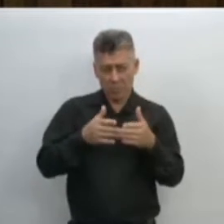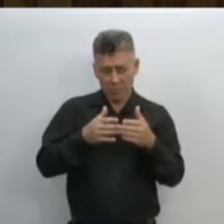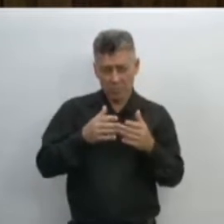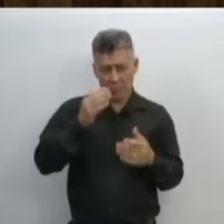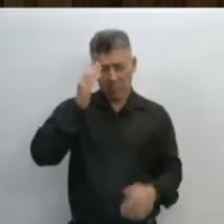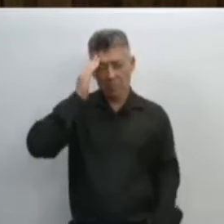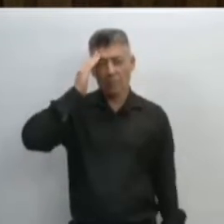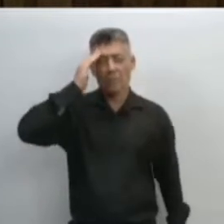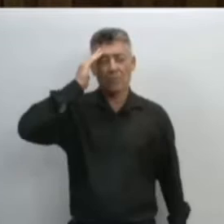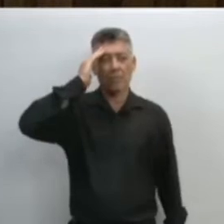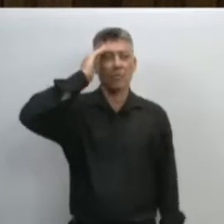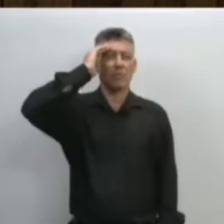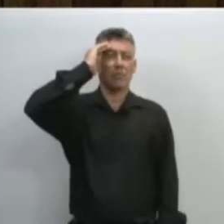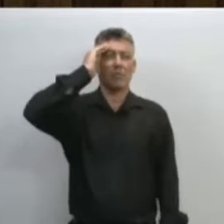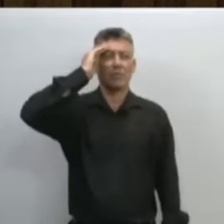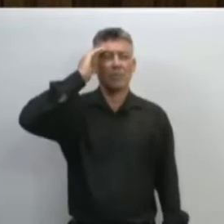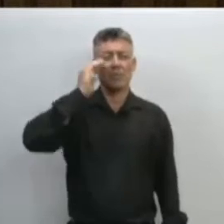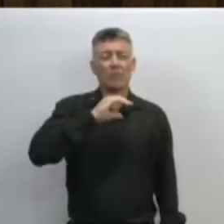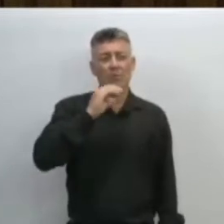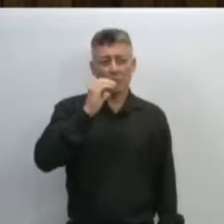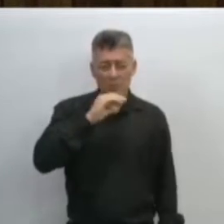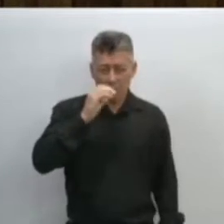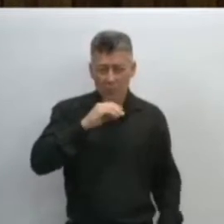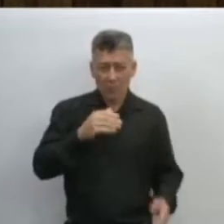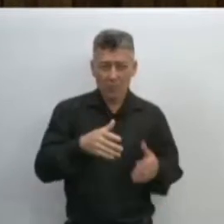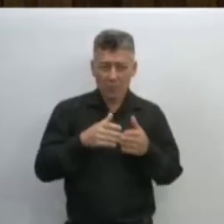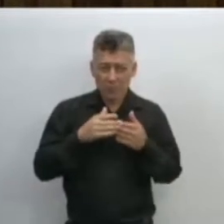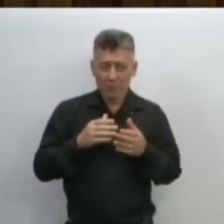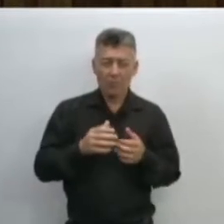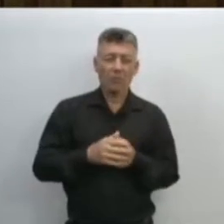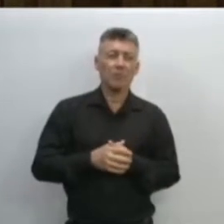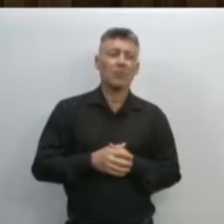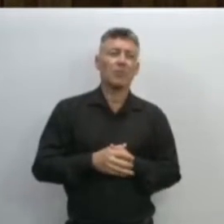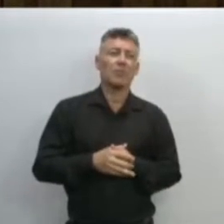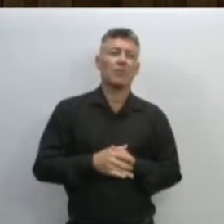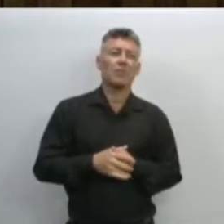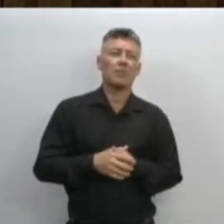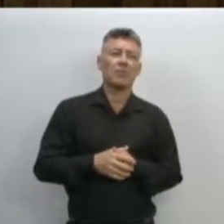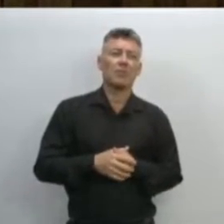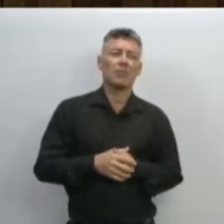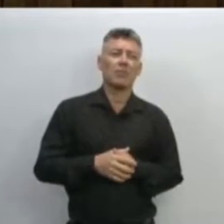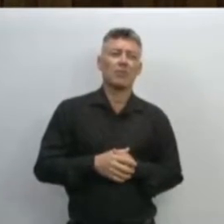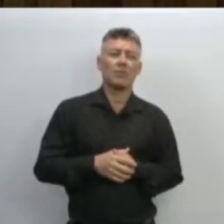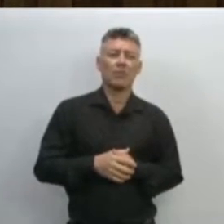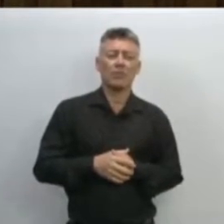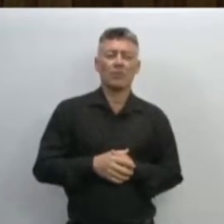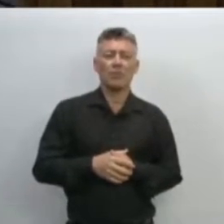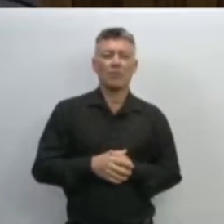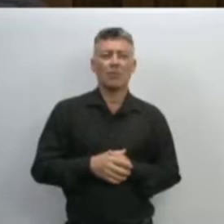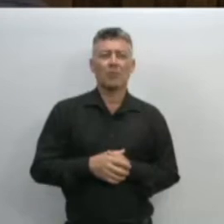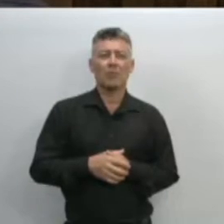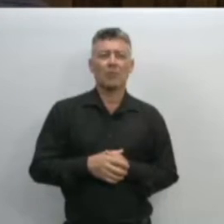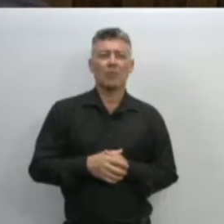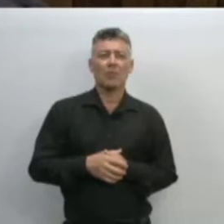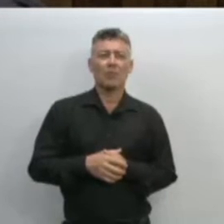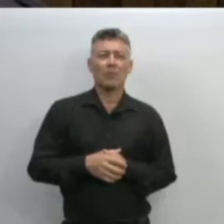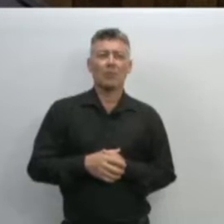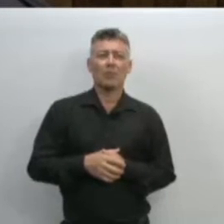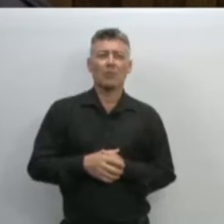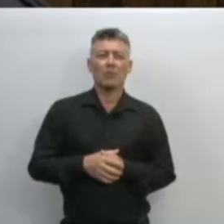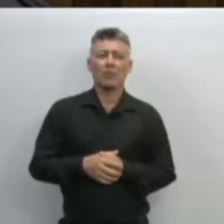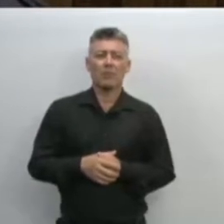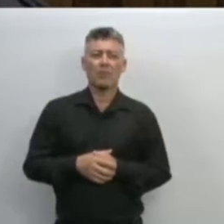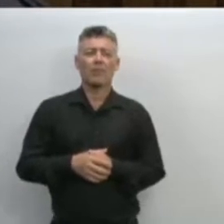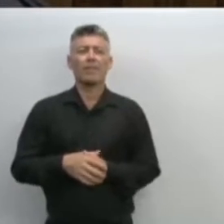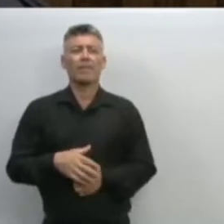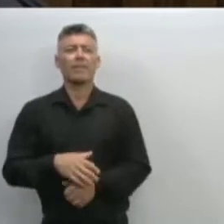compreensão, ser breve, tá bom? Aí a gente vai interlocutando, vai colocando o outro de acordo com os